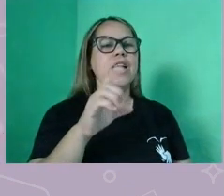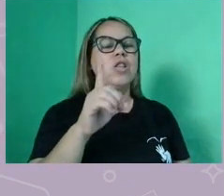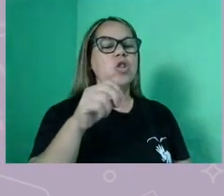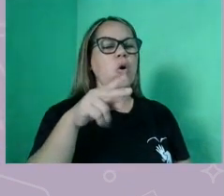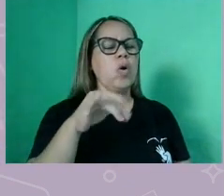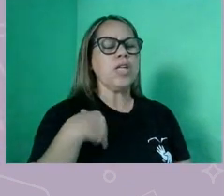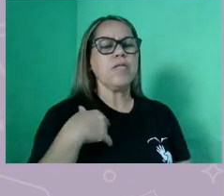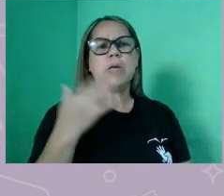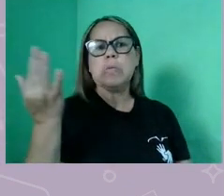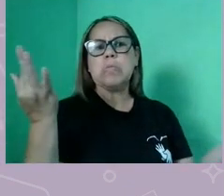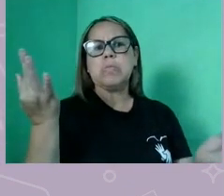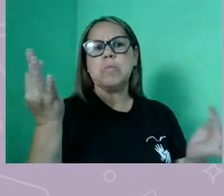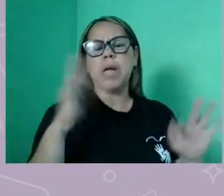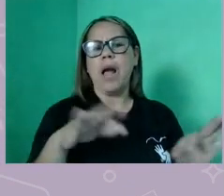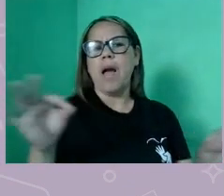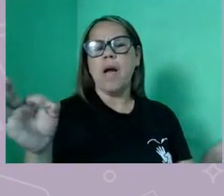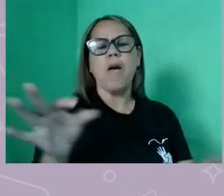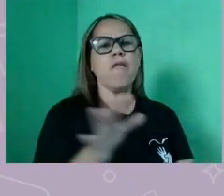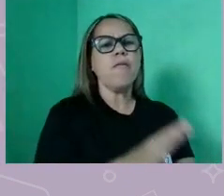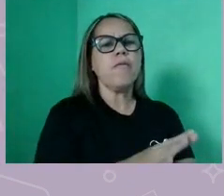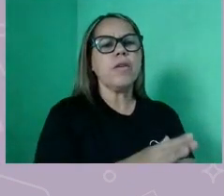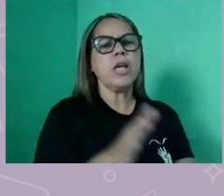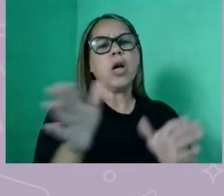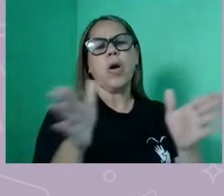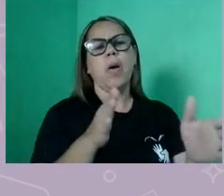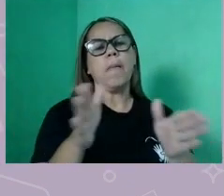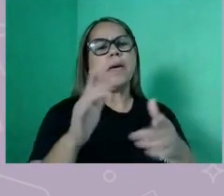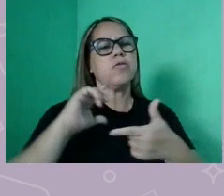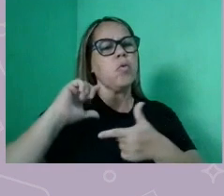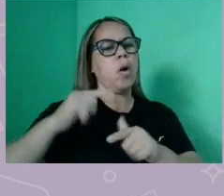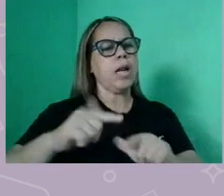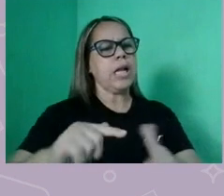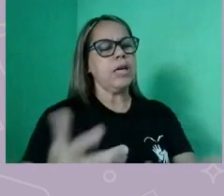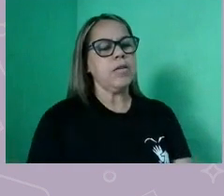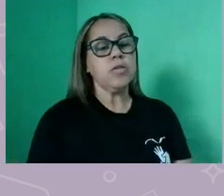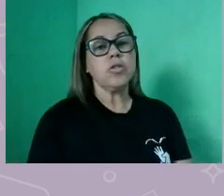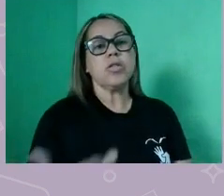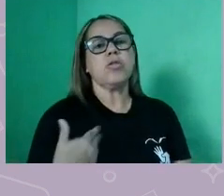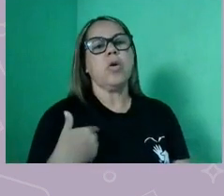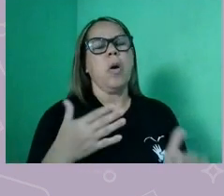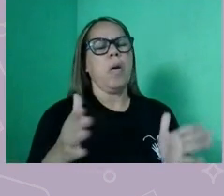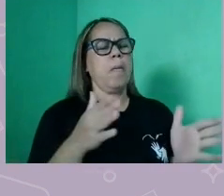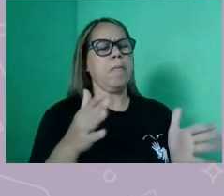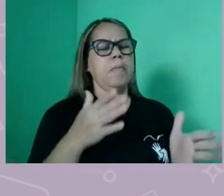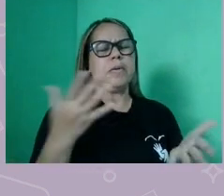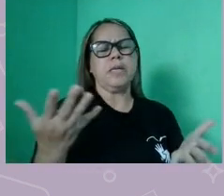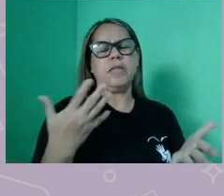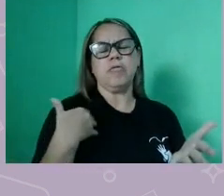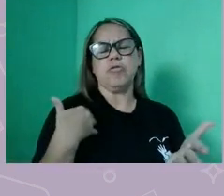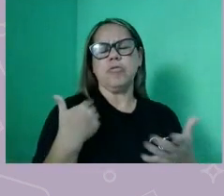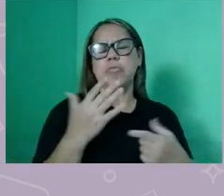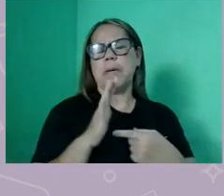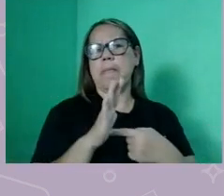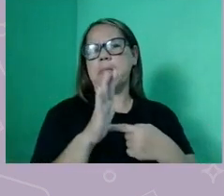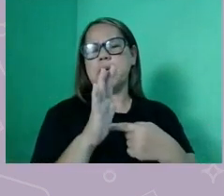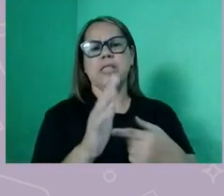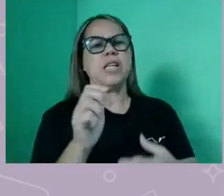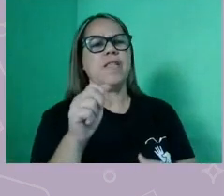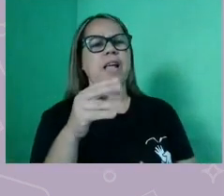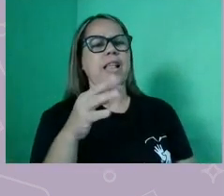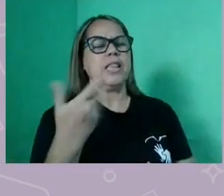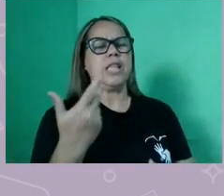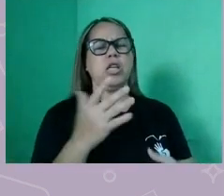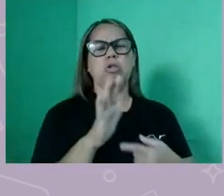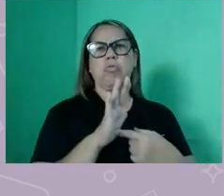período da história da Grécia Antiga que é o período clássico o período de esplendor de Atenas o período do governo de Péricles